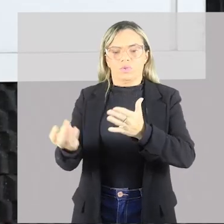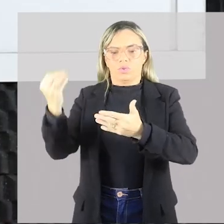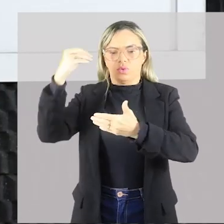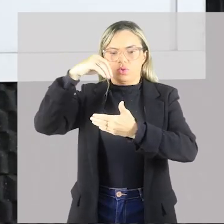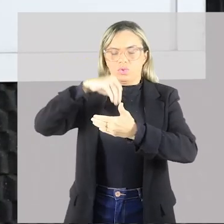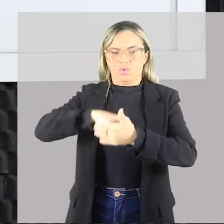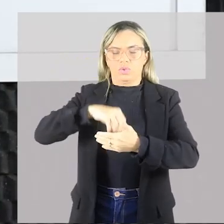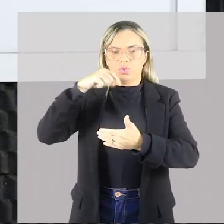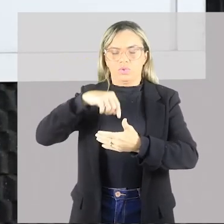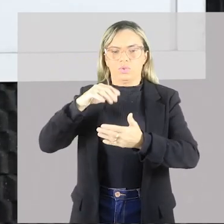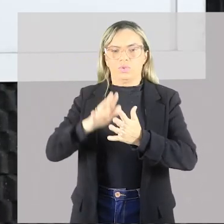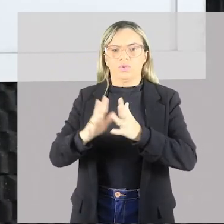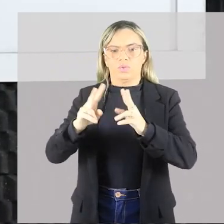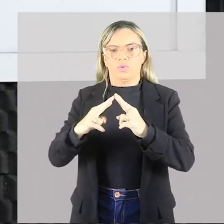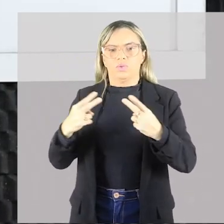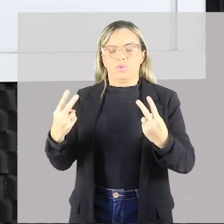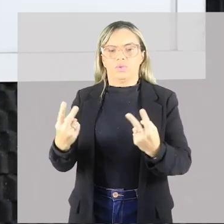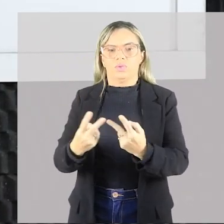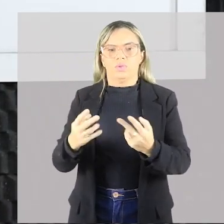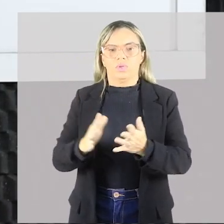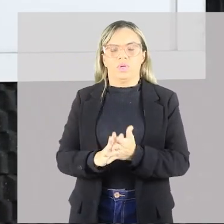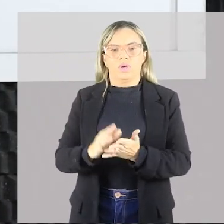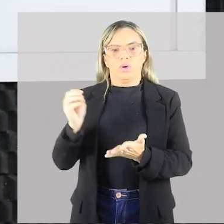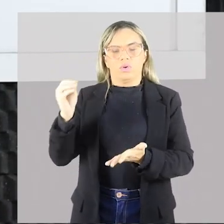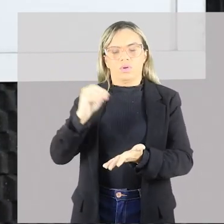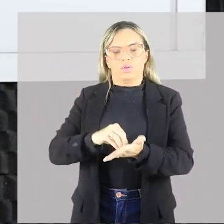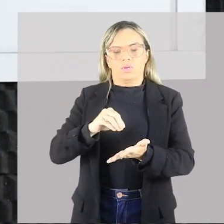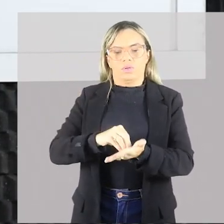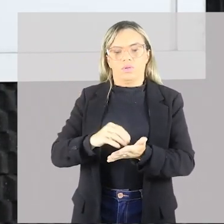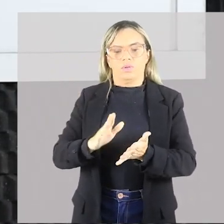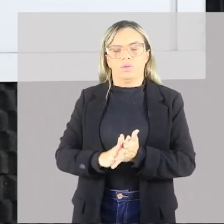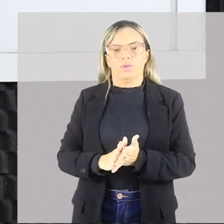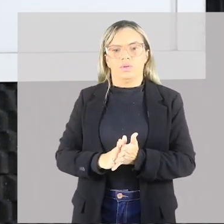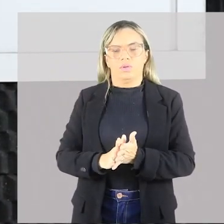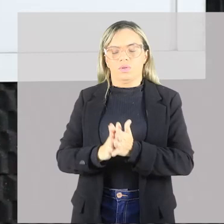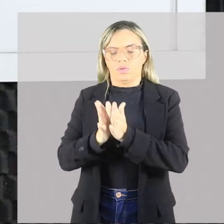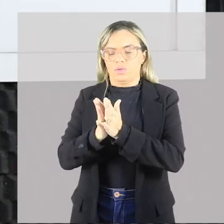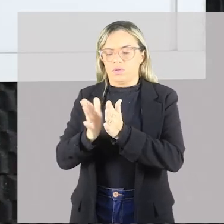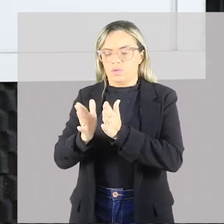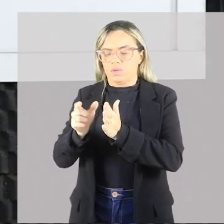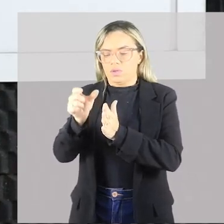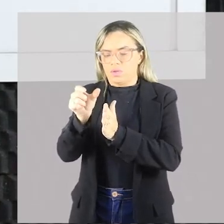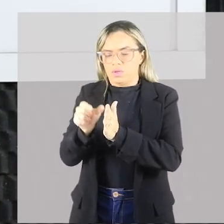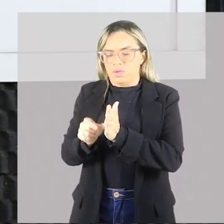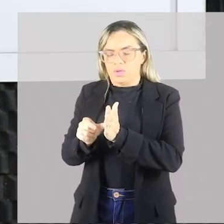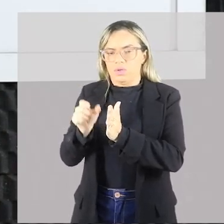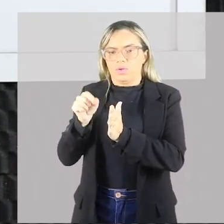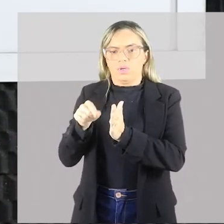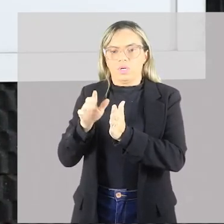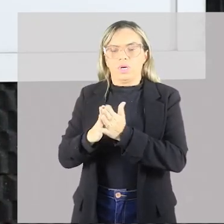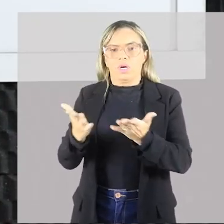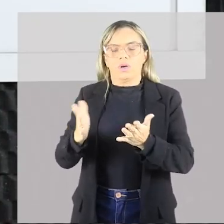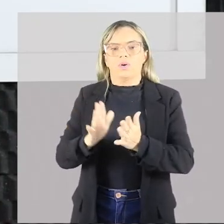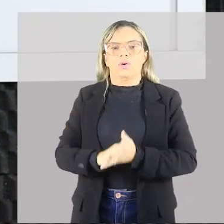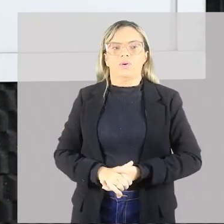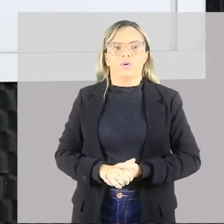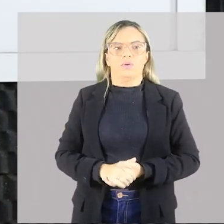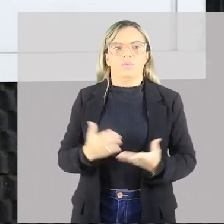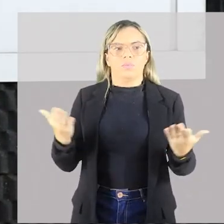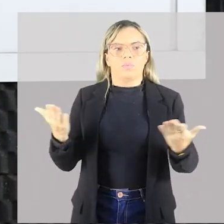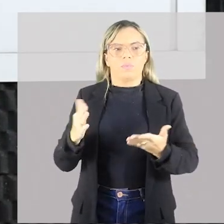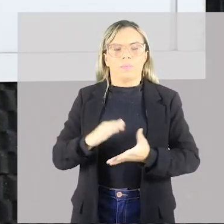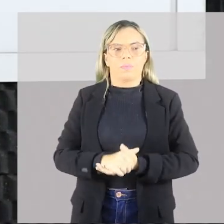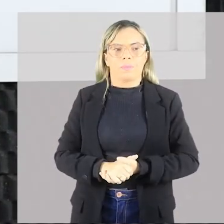Que aí você vai ter justamente só o que sobra, que é a parte entre o externo e o interno. Então, no caso,